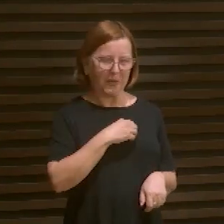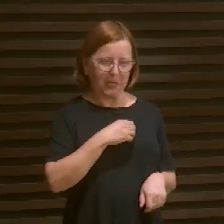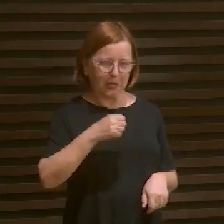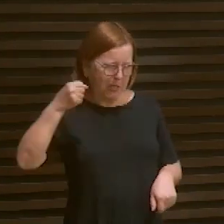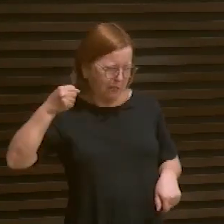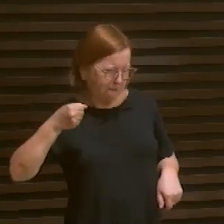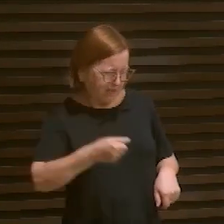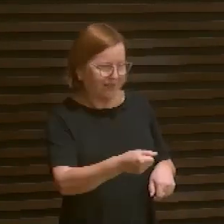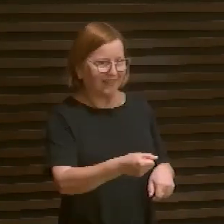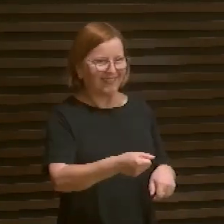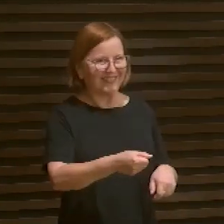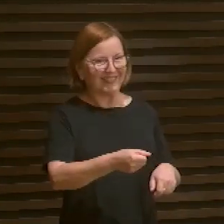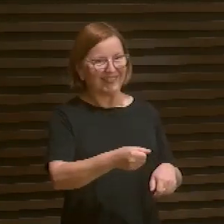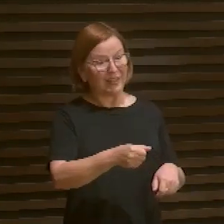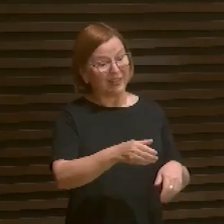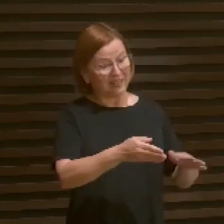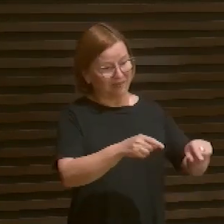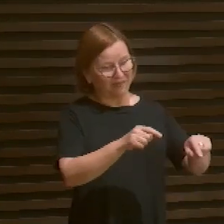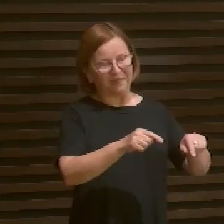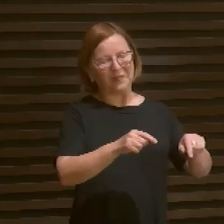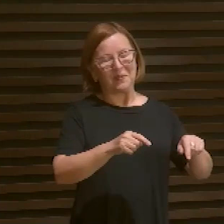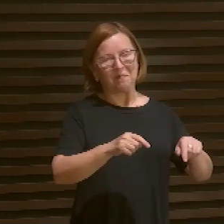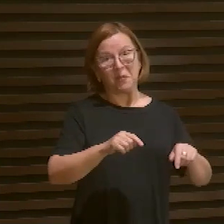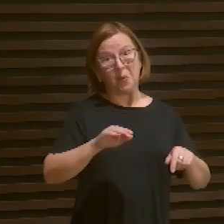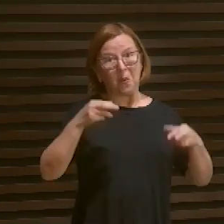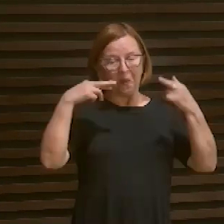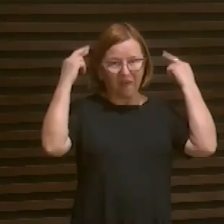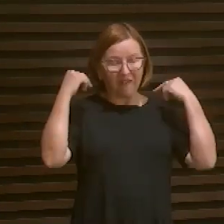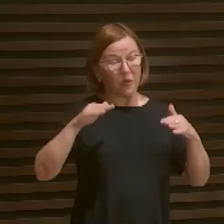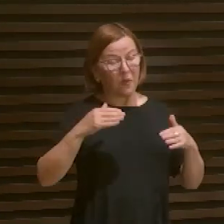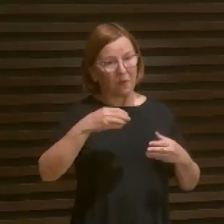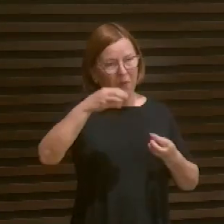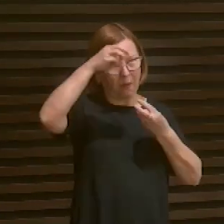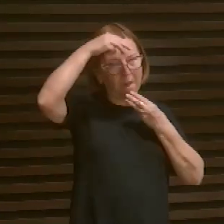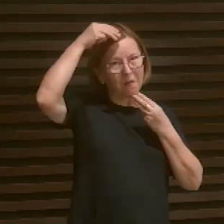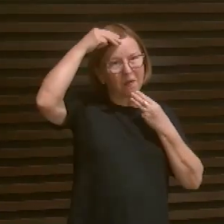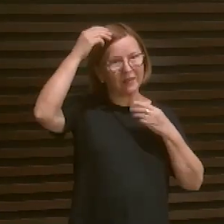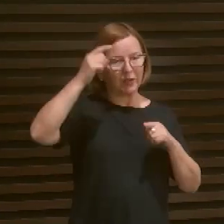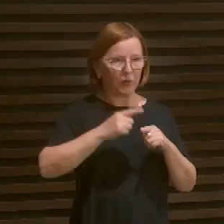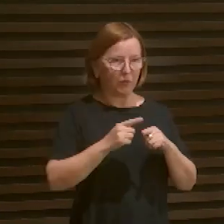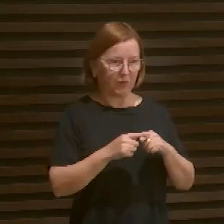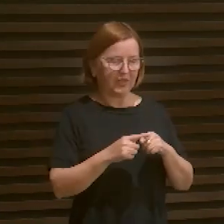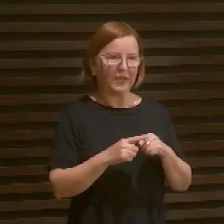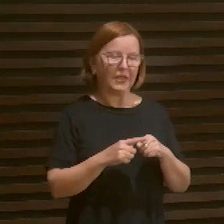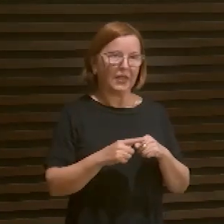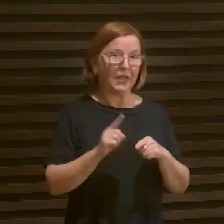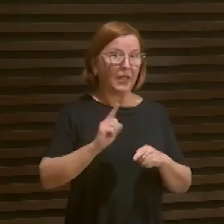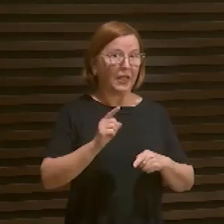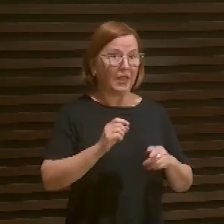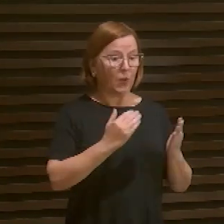sangrar a ovelha, o bode. Porque a ovelha, o bode, não era o sumo sacerdote que